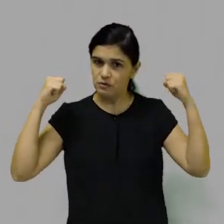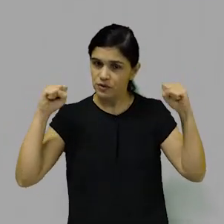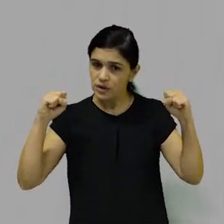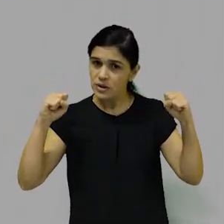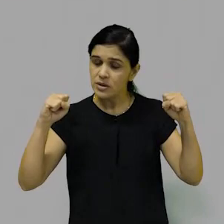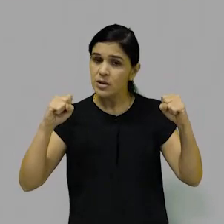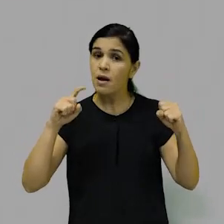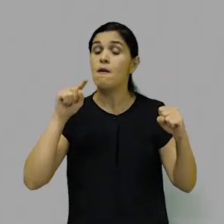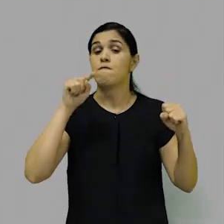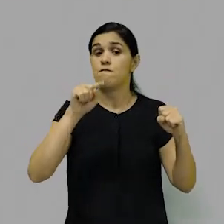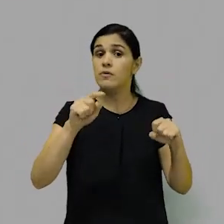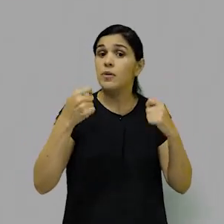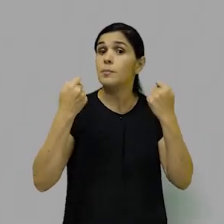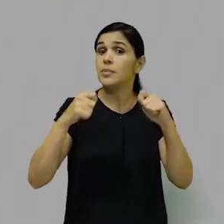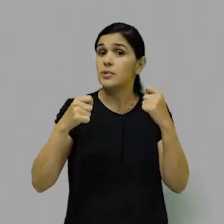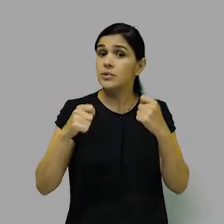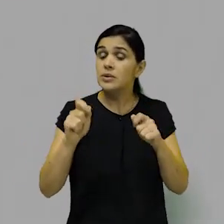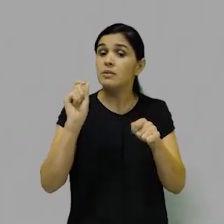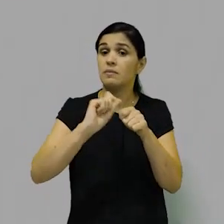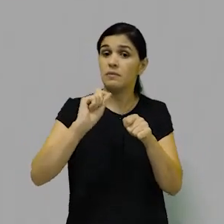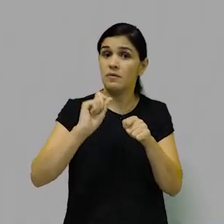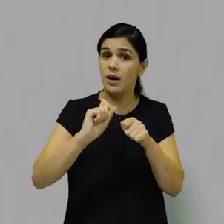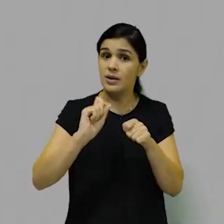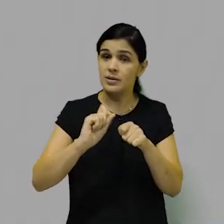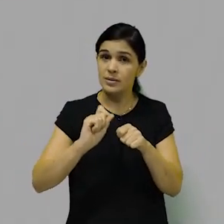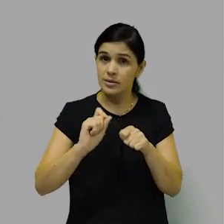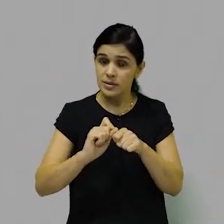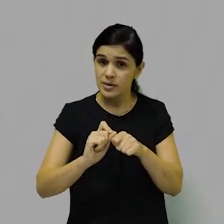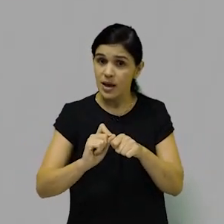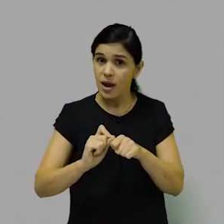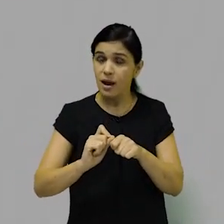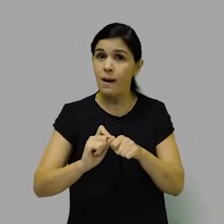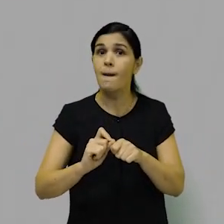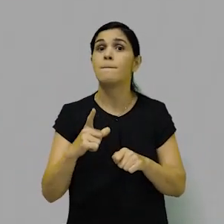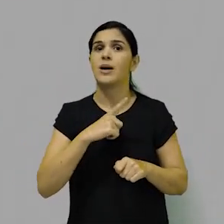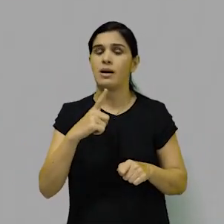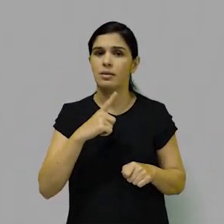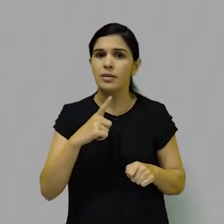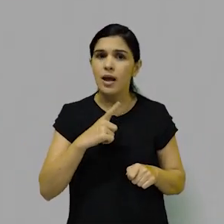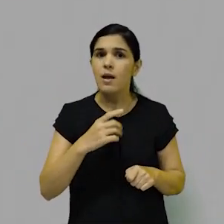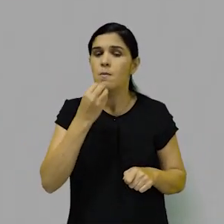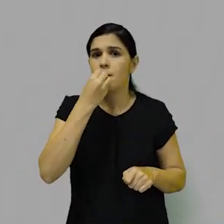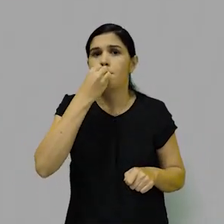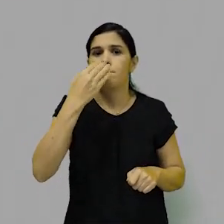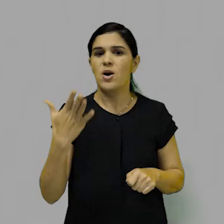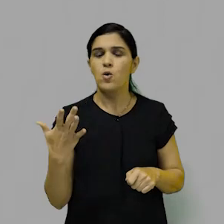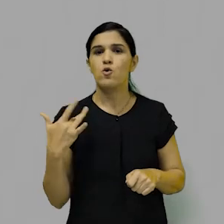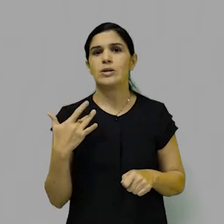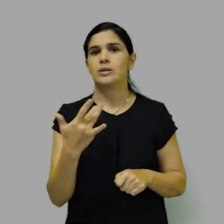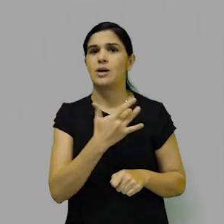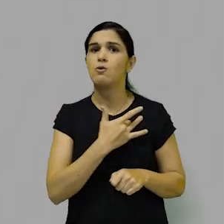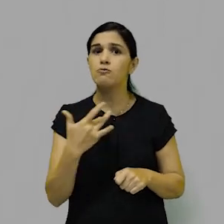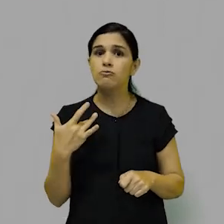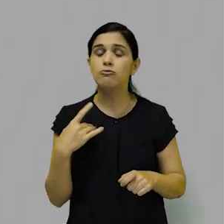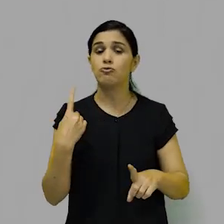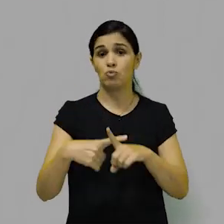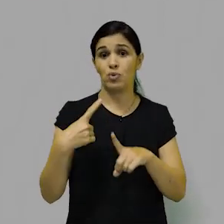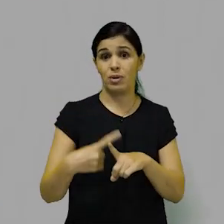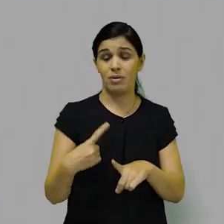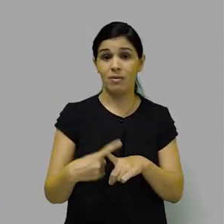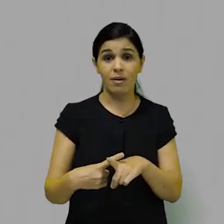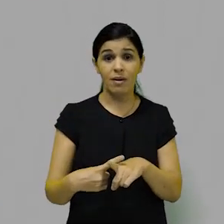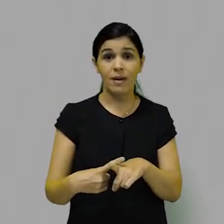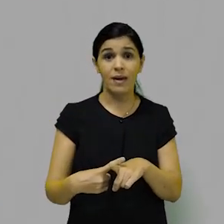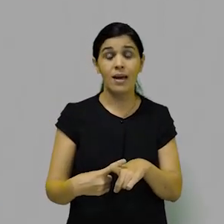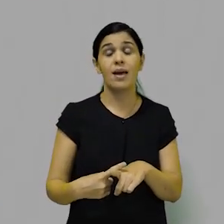E vocês devem colocar a saúde em primeiro lugar. Tá certo? Eu não posso colocar